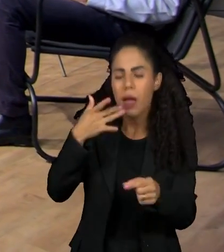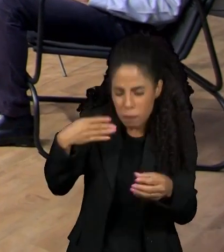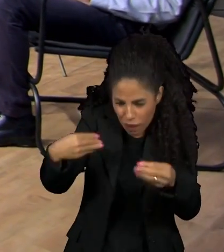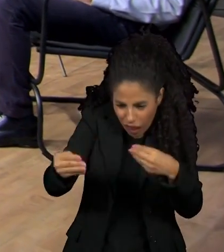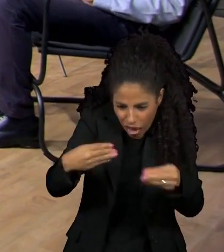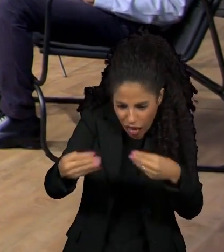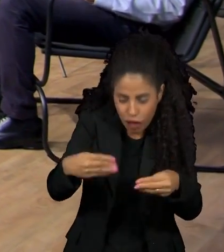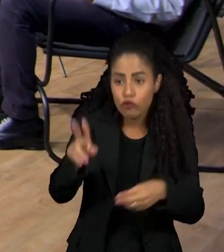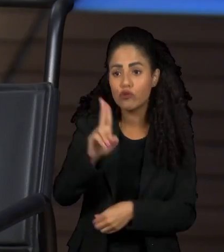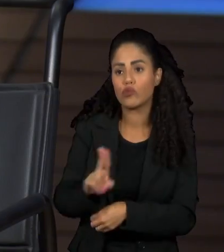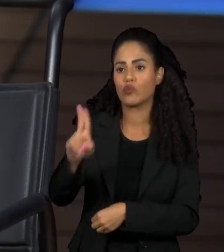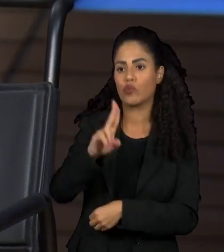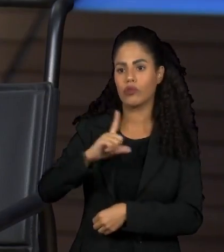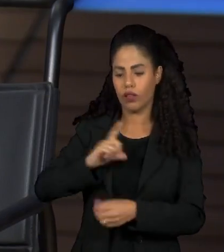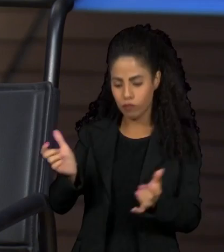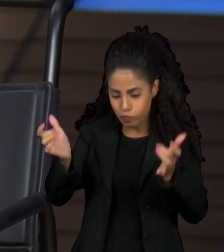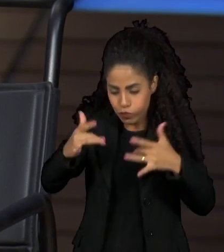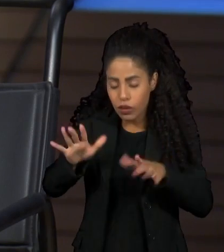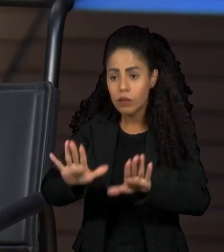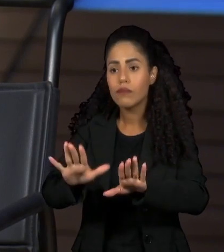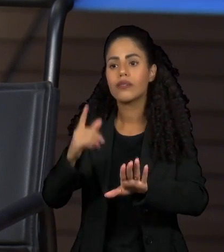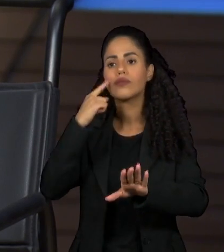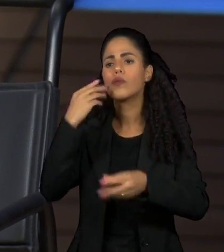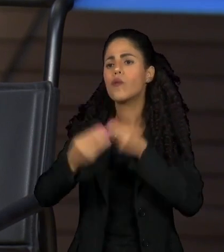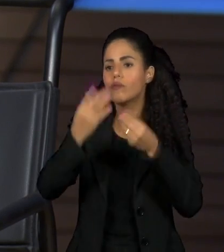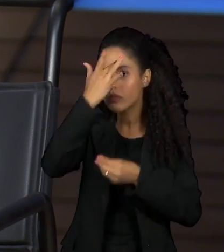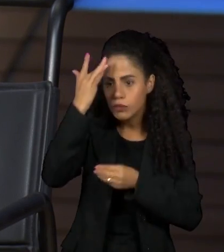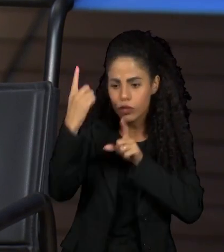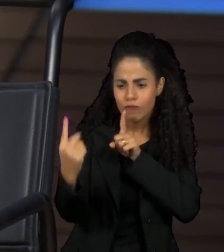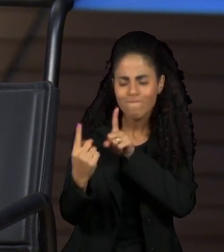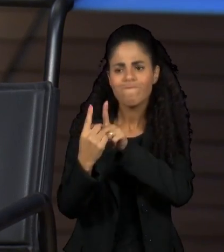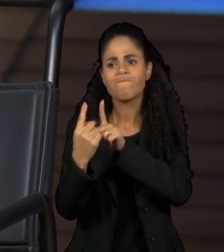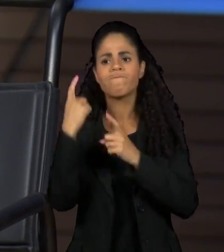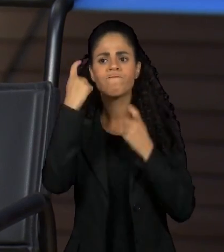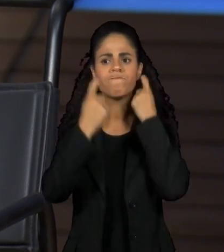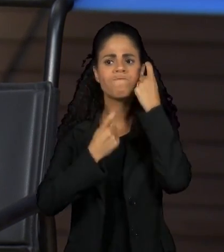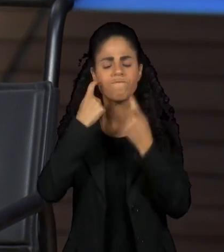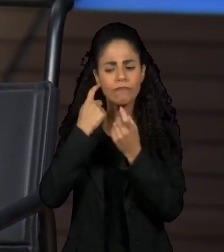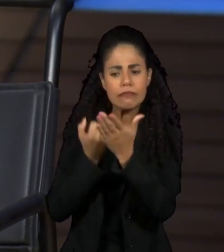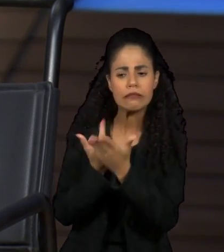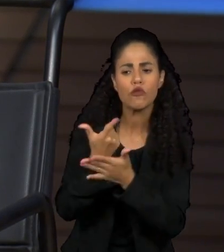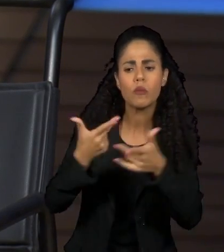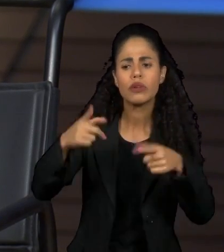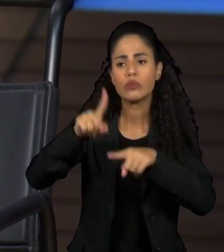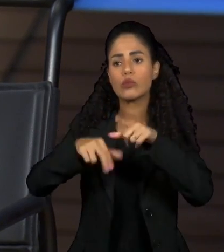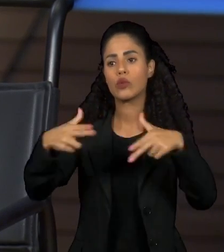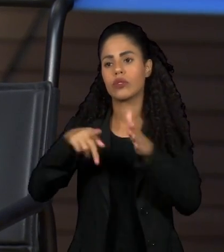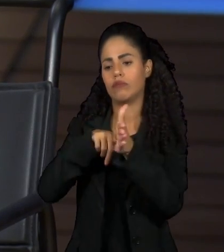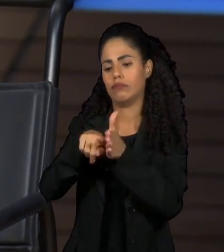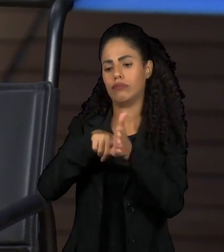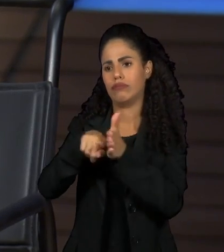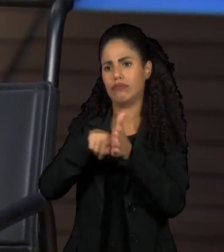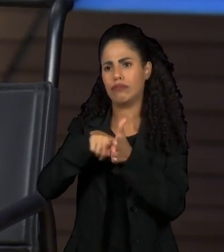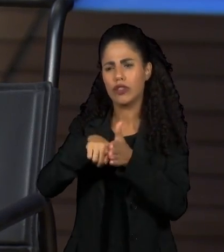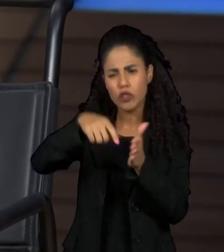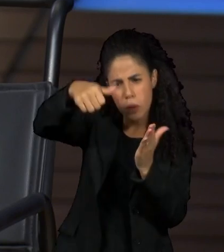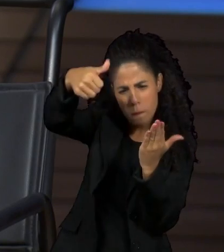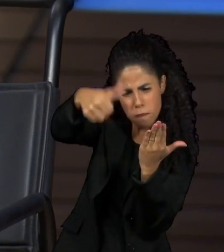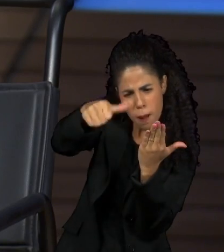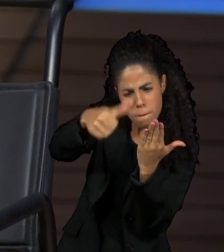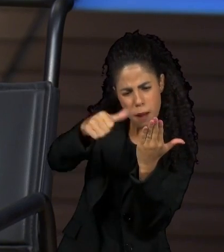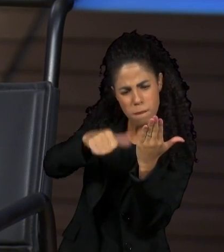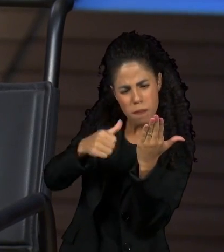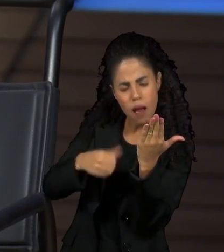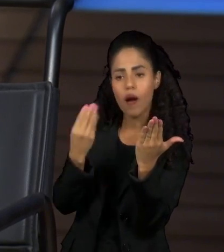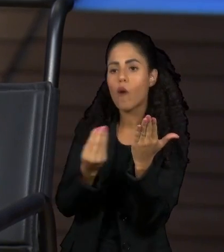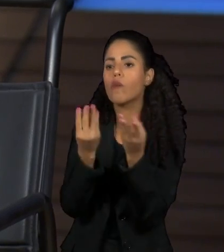único. É isso que a gente tem visto que o consumidor ele tem uma preocupação nas nossas últimas pesquisas. Quando a gente avaliou, por exemplo, a